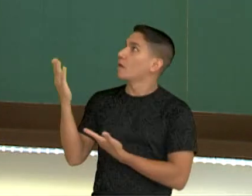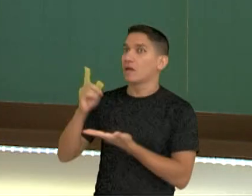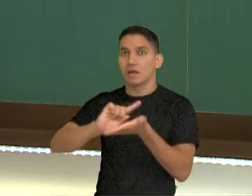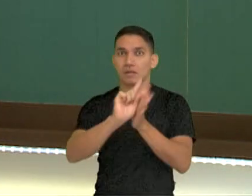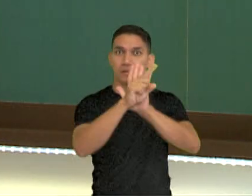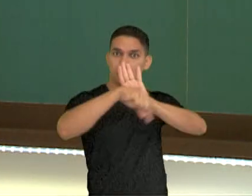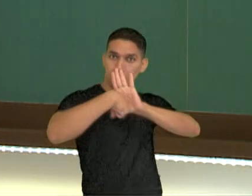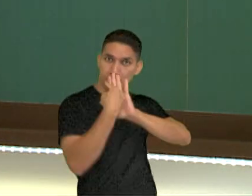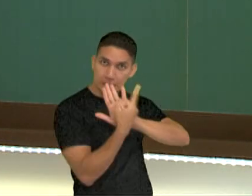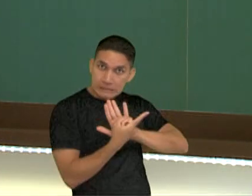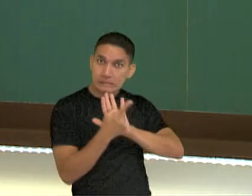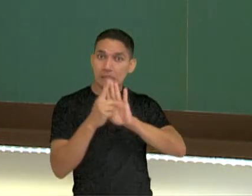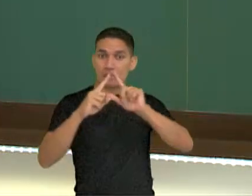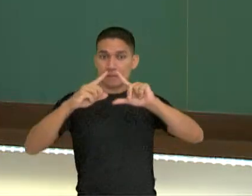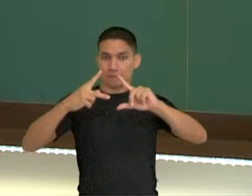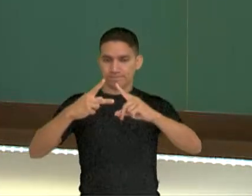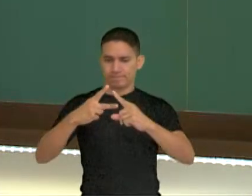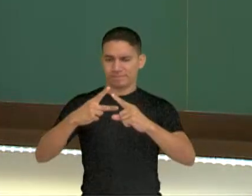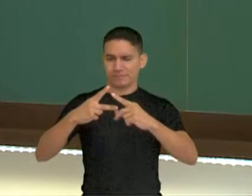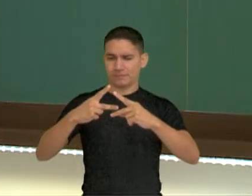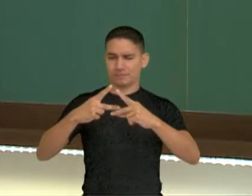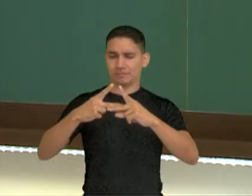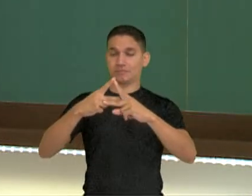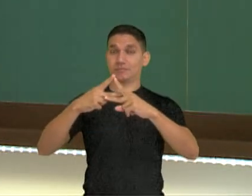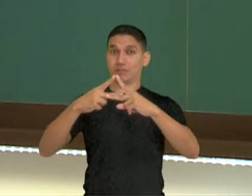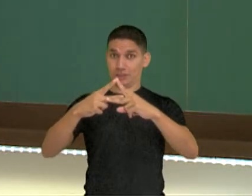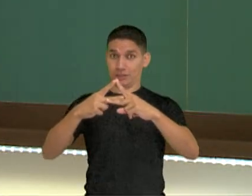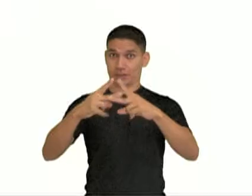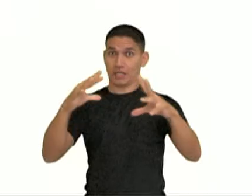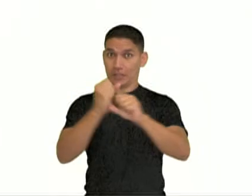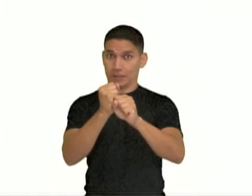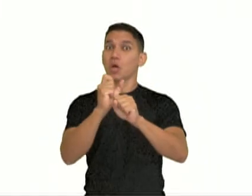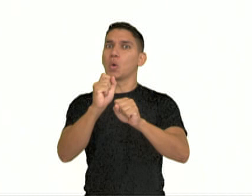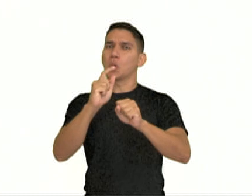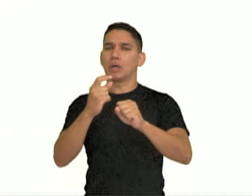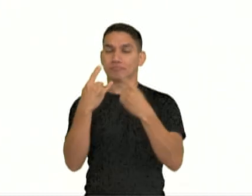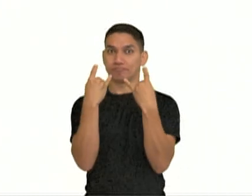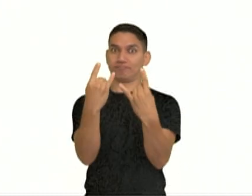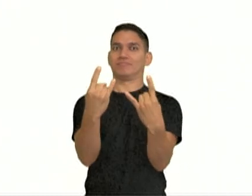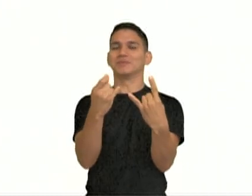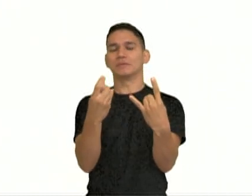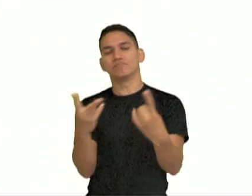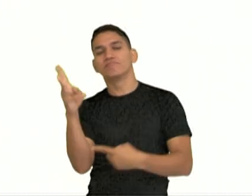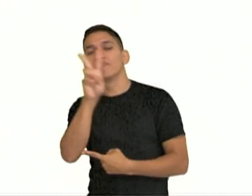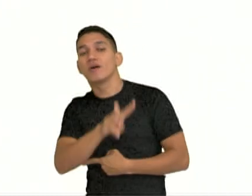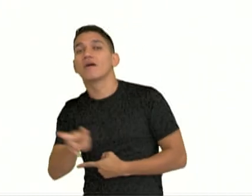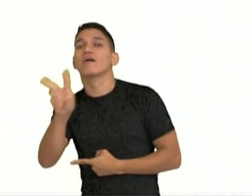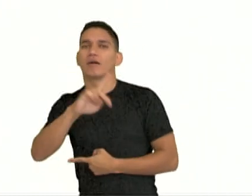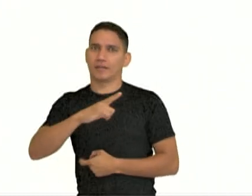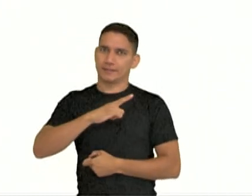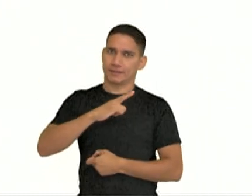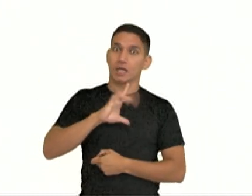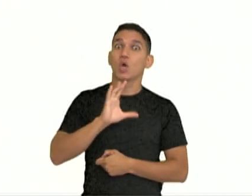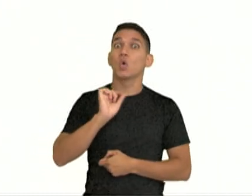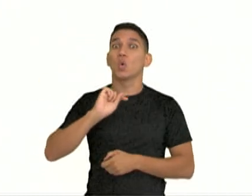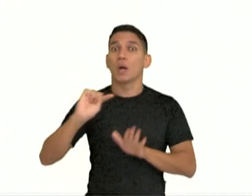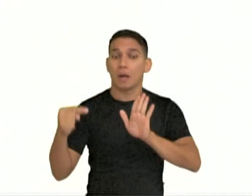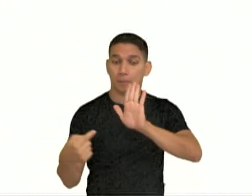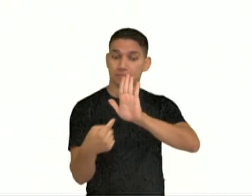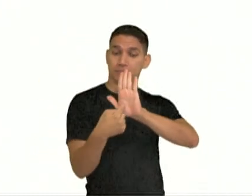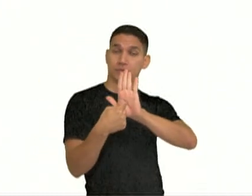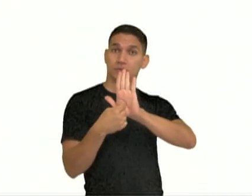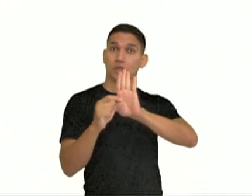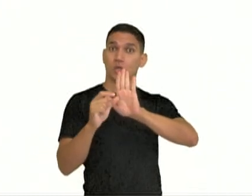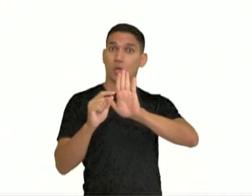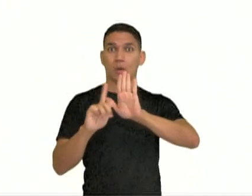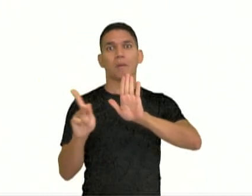trigonométricas bem visíveis na circunferência. A circunferência é aquela que o centro coincide, a